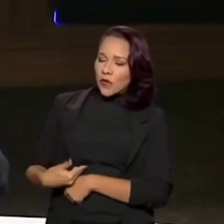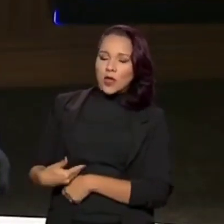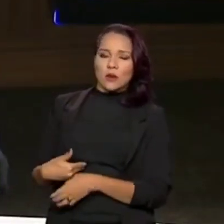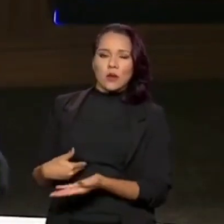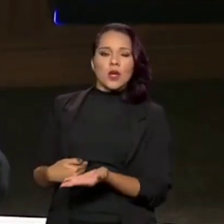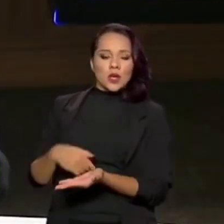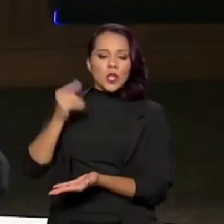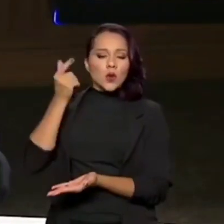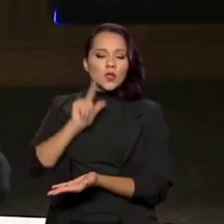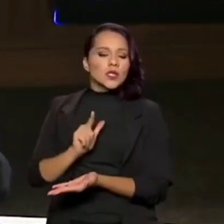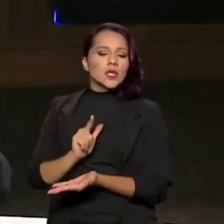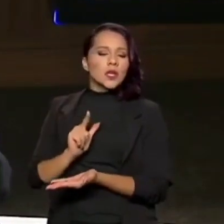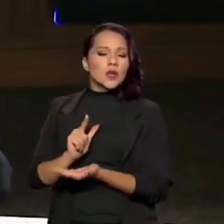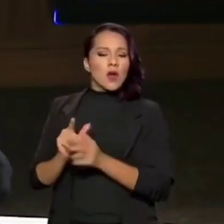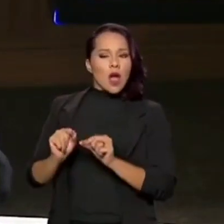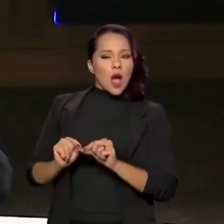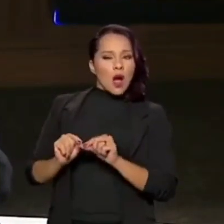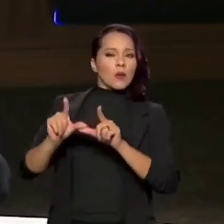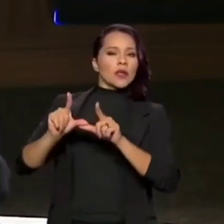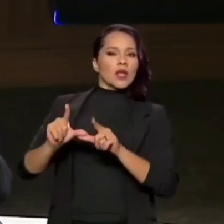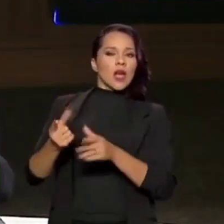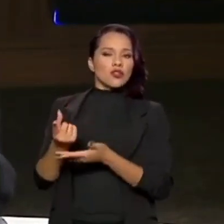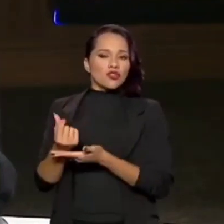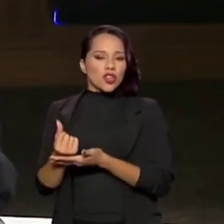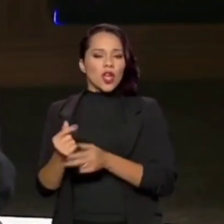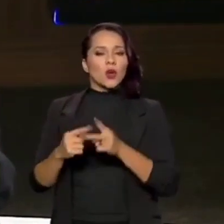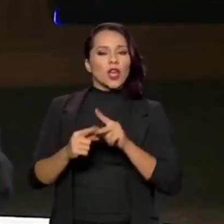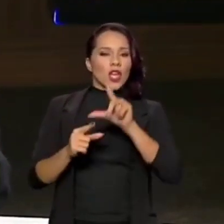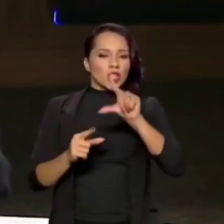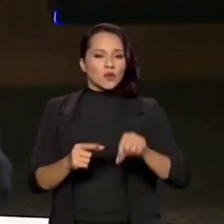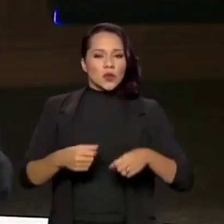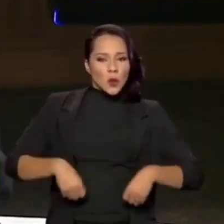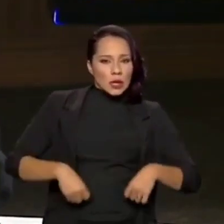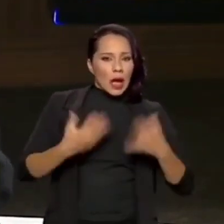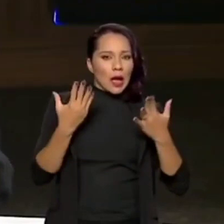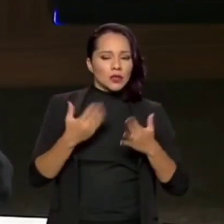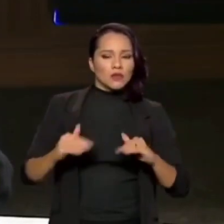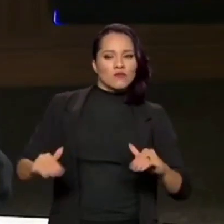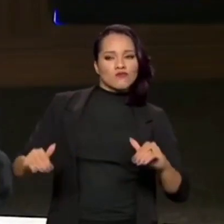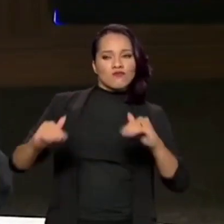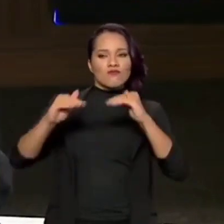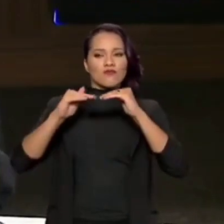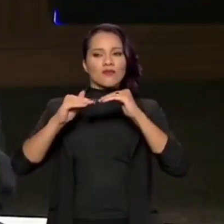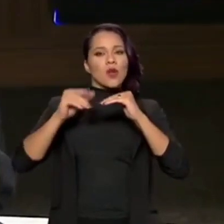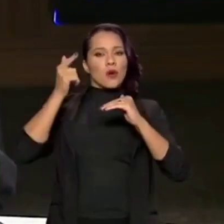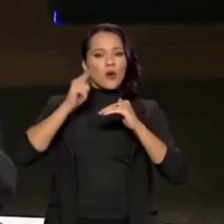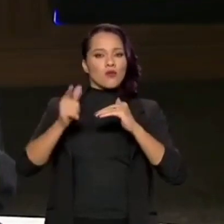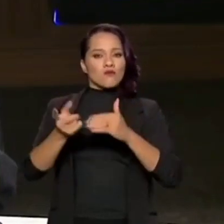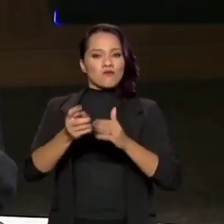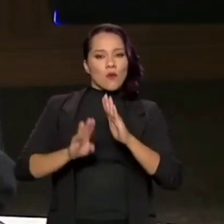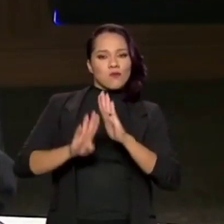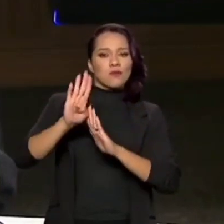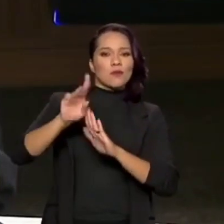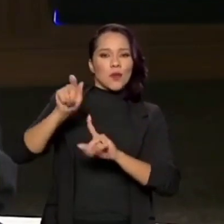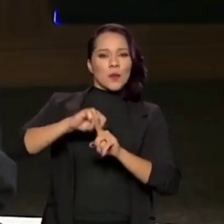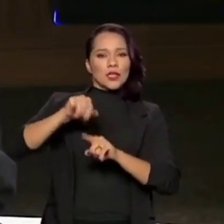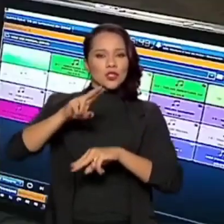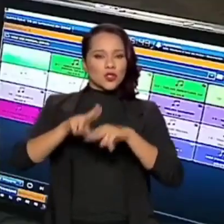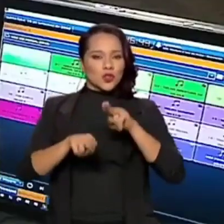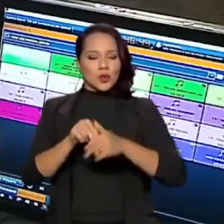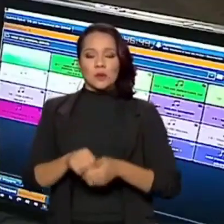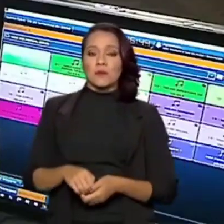que conseguiu, vocês conseguiram aumentar a receita, ao mesmo tempo diminuir despesas, e o superávit do governo foi recorde para os meses de julho, por exemplo.